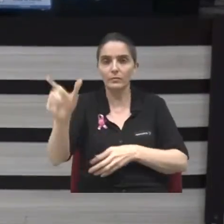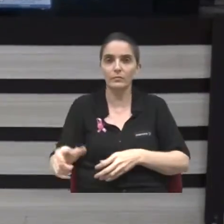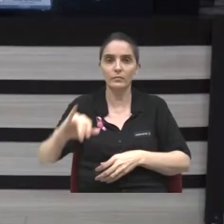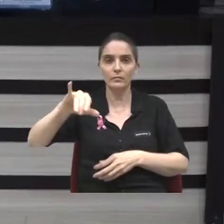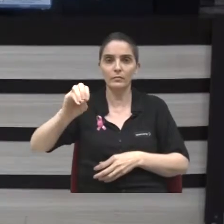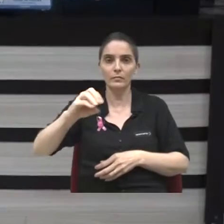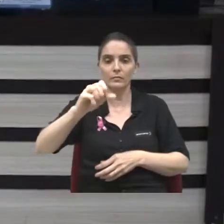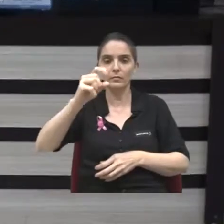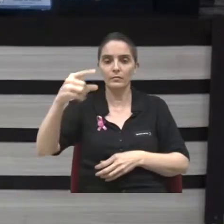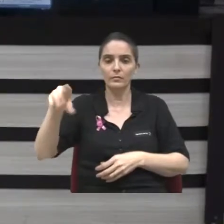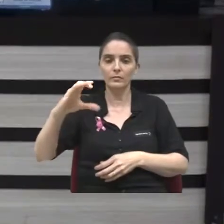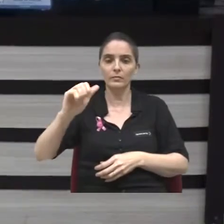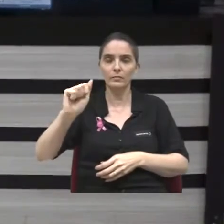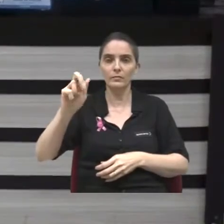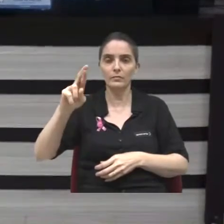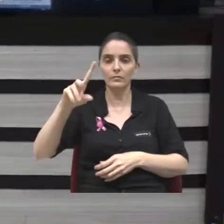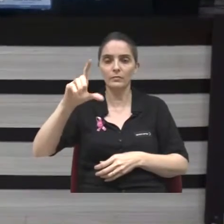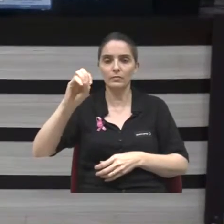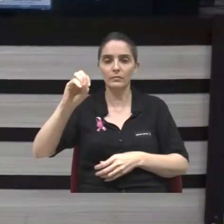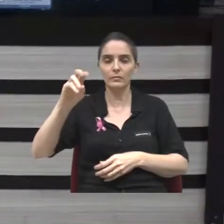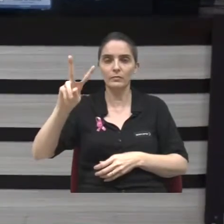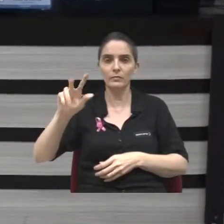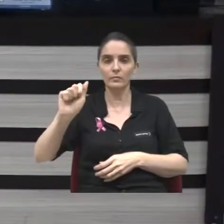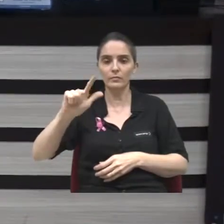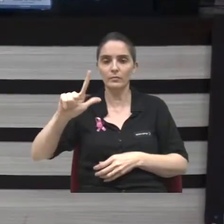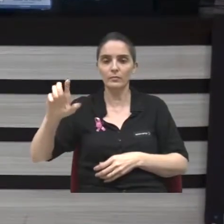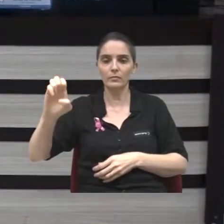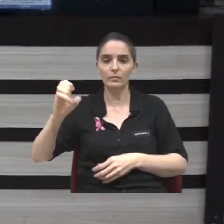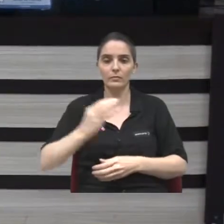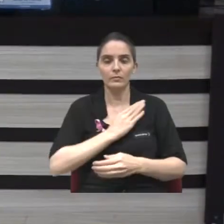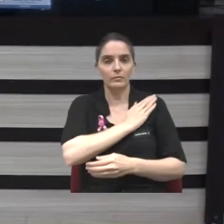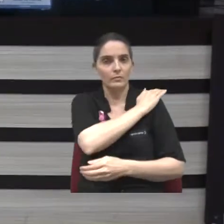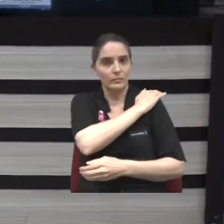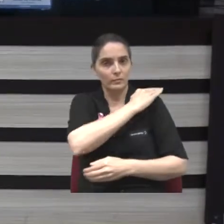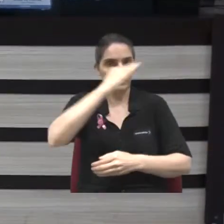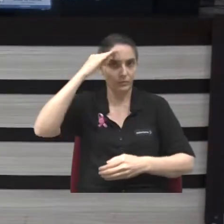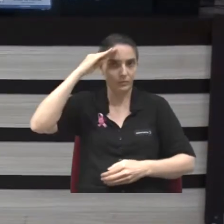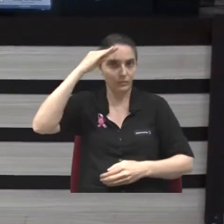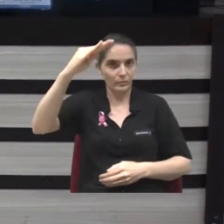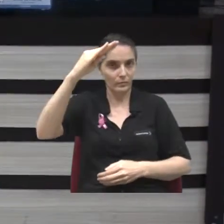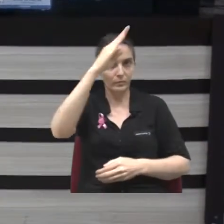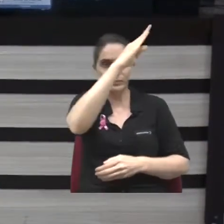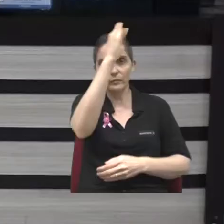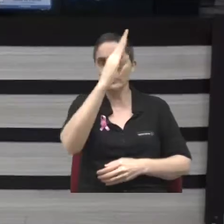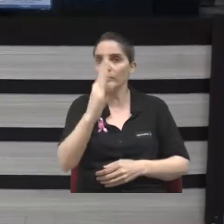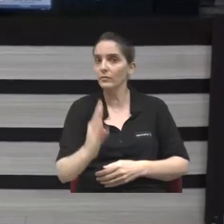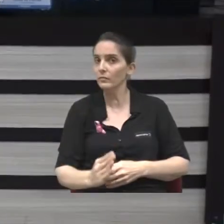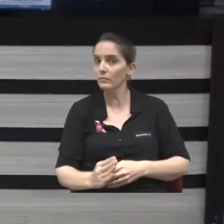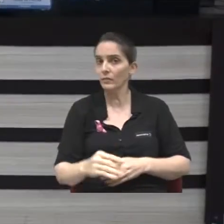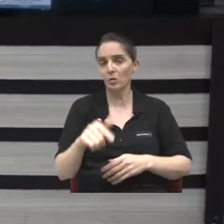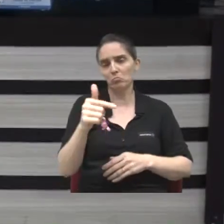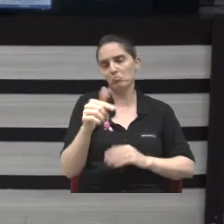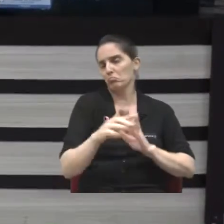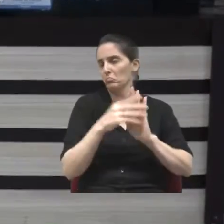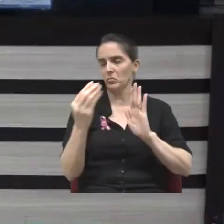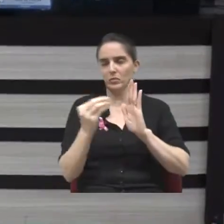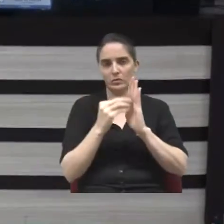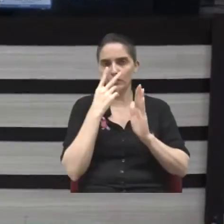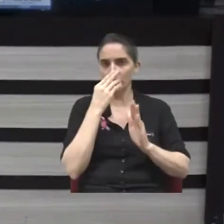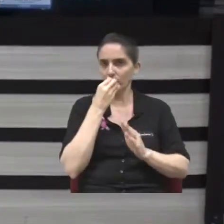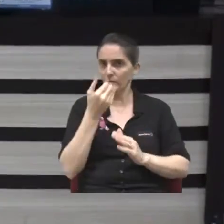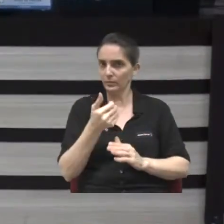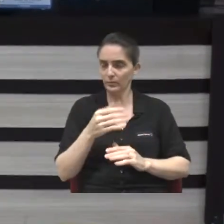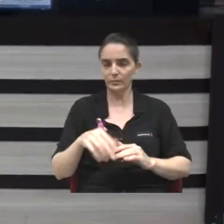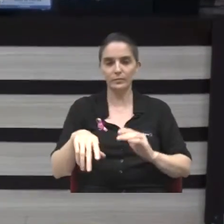Carlos Matias do Vale, capitão do Exército Brasileiro. O projeto não contém emendas e o parecer é favorável. O projeto